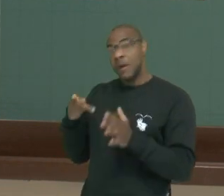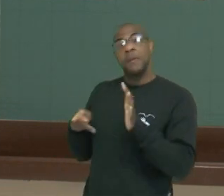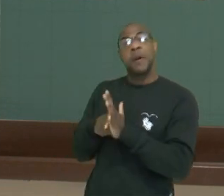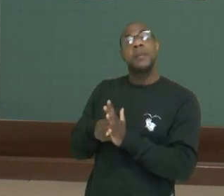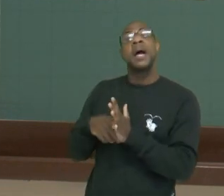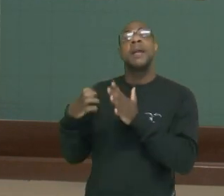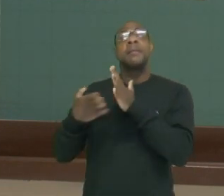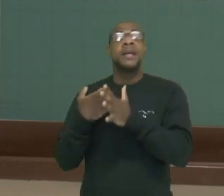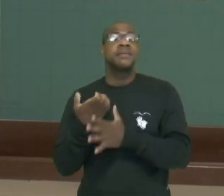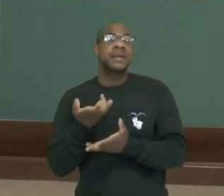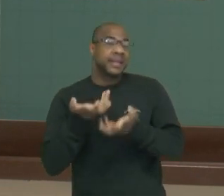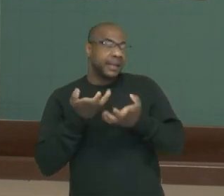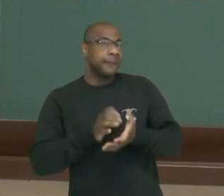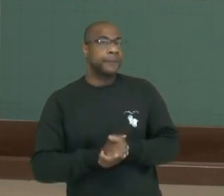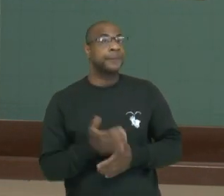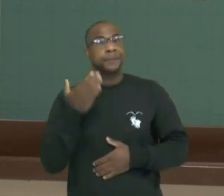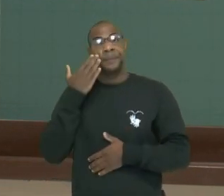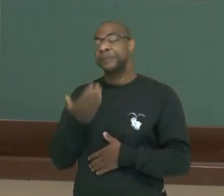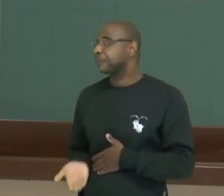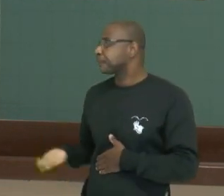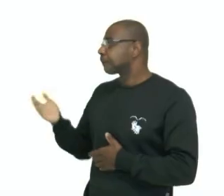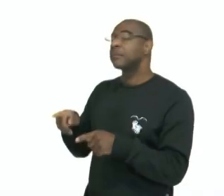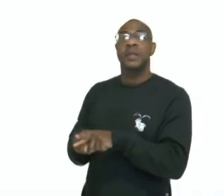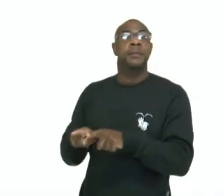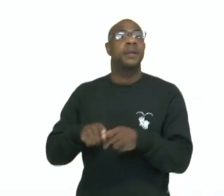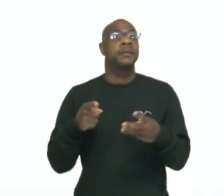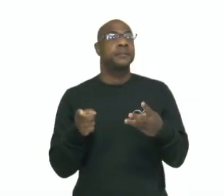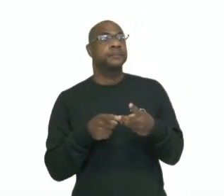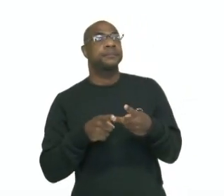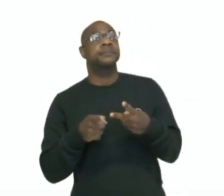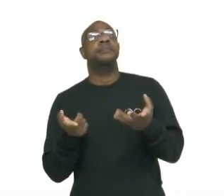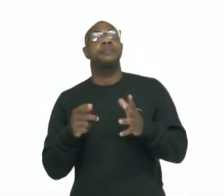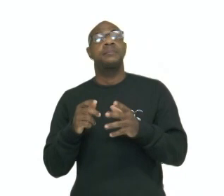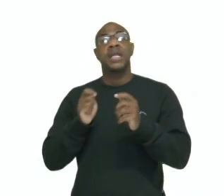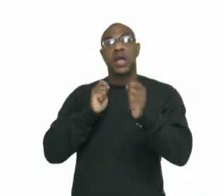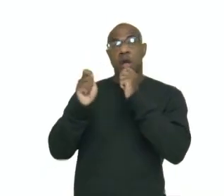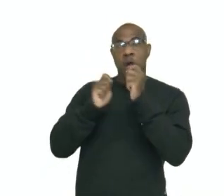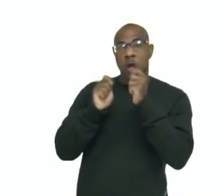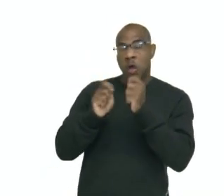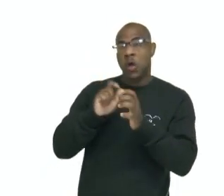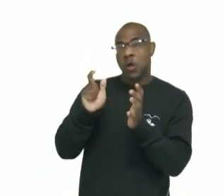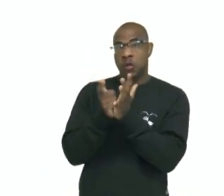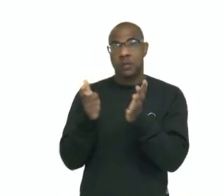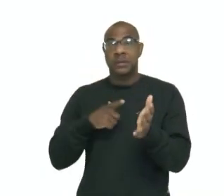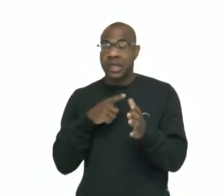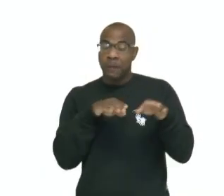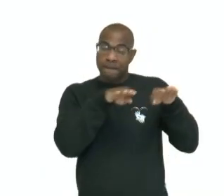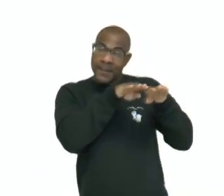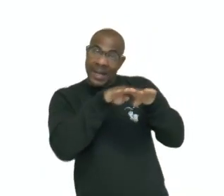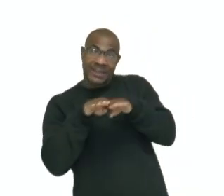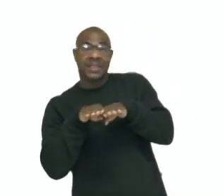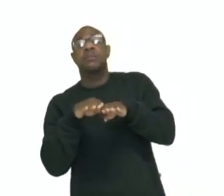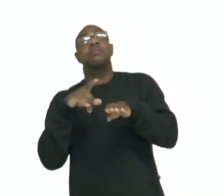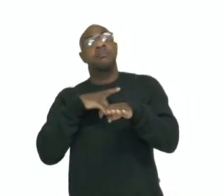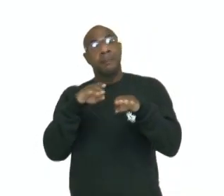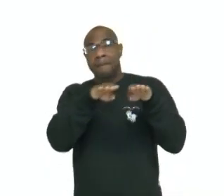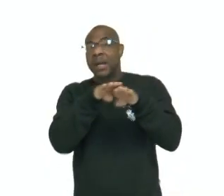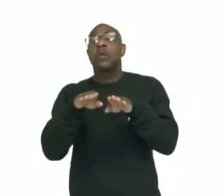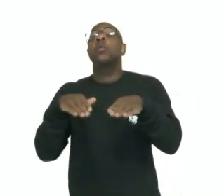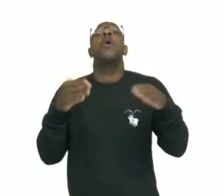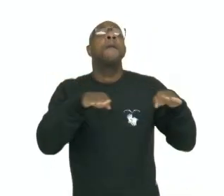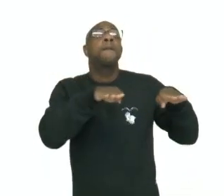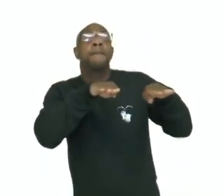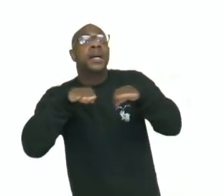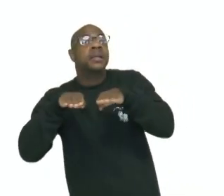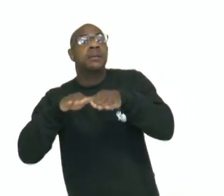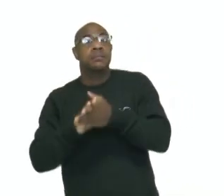quando temos a entrevista no campo jornalístico. O gênero entrevista segue um padrão, isso mesmo. Qual o padrão?